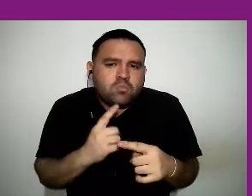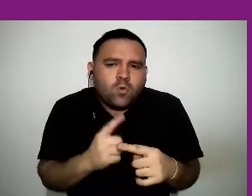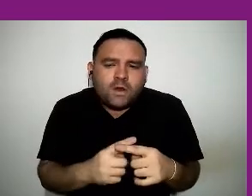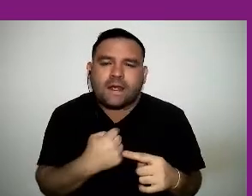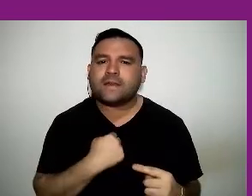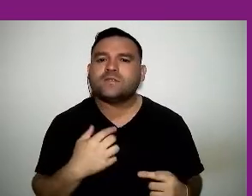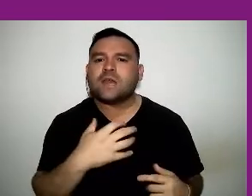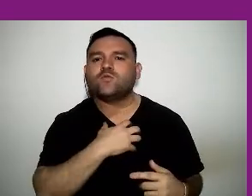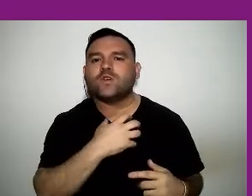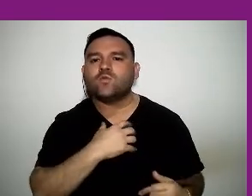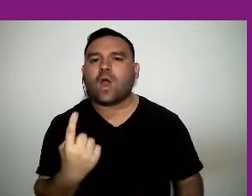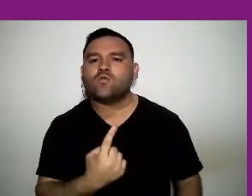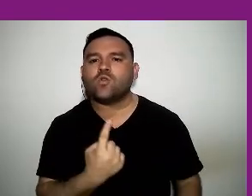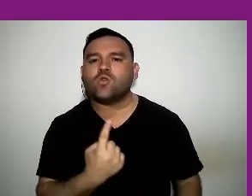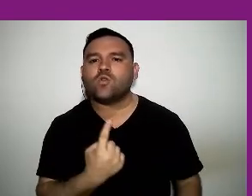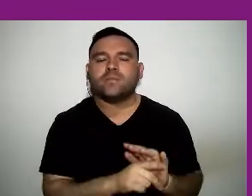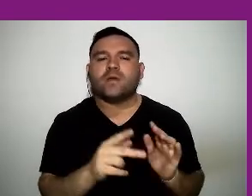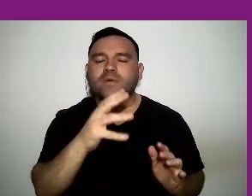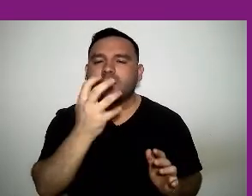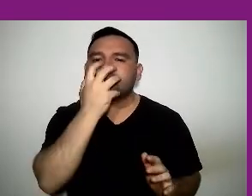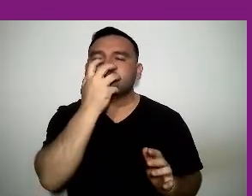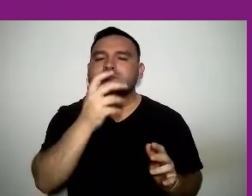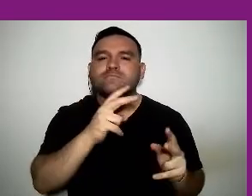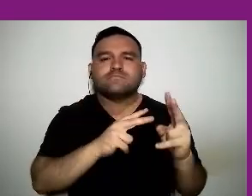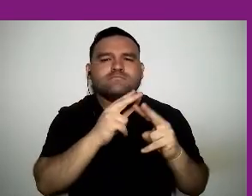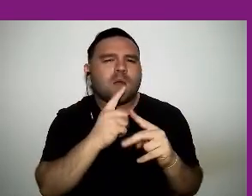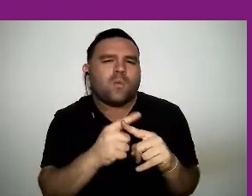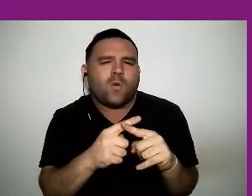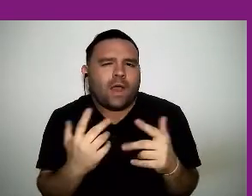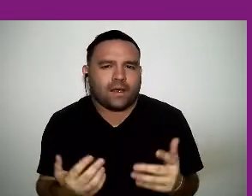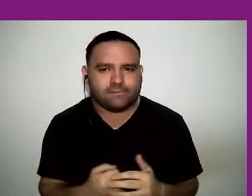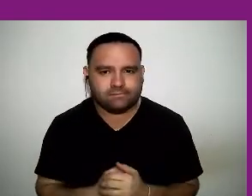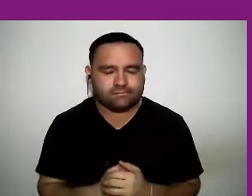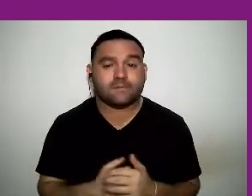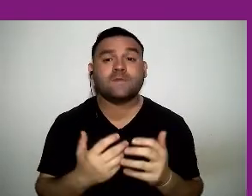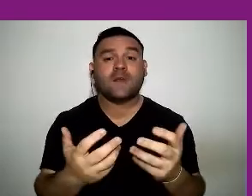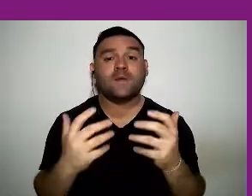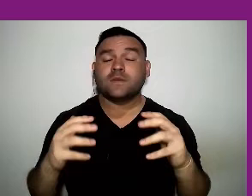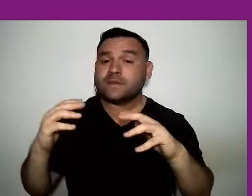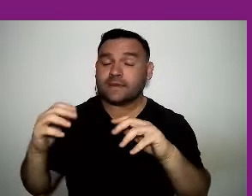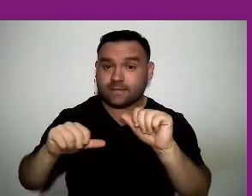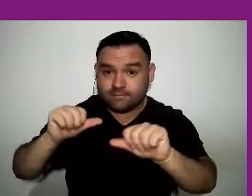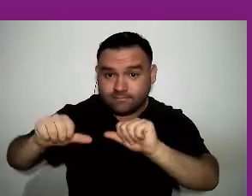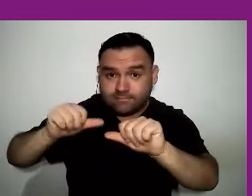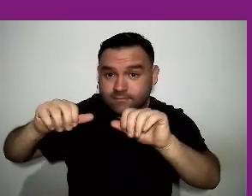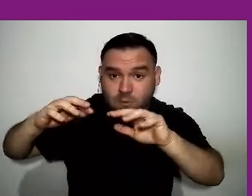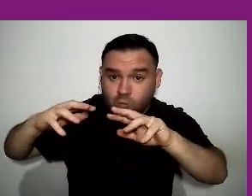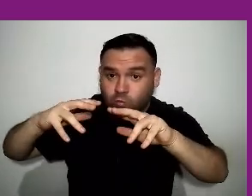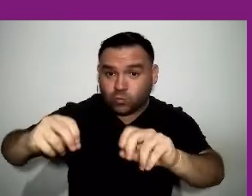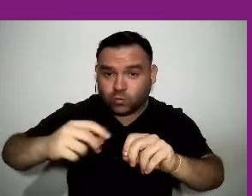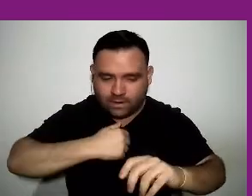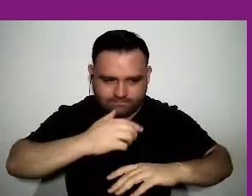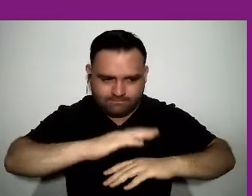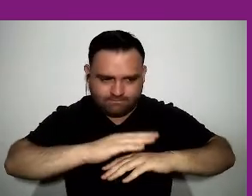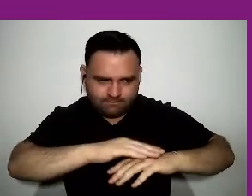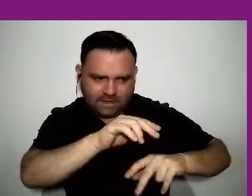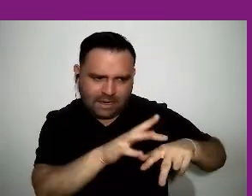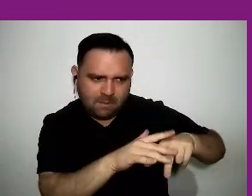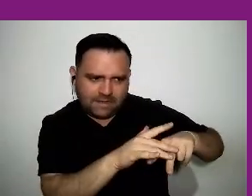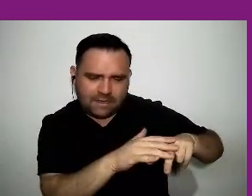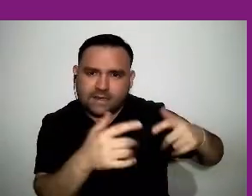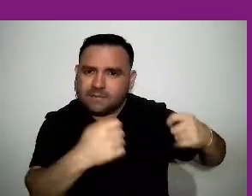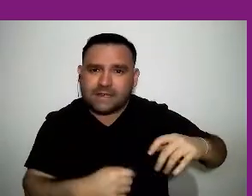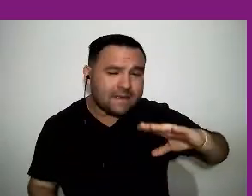modos automáticos de ventilação? Isso é interessante. Eu quero que todas as mudanças que eu faço no paciente se